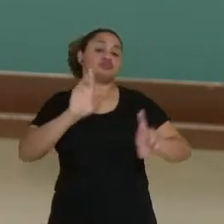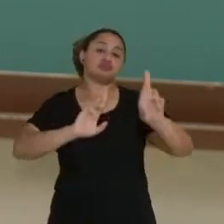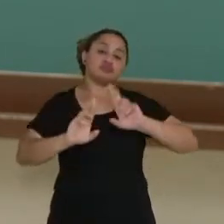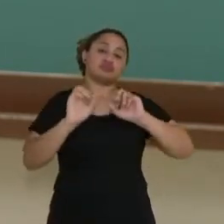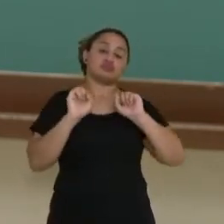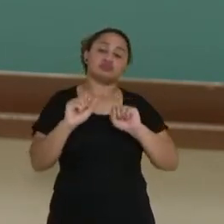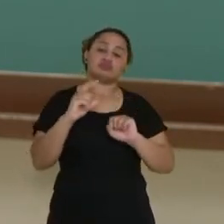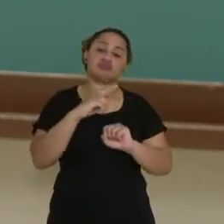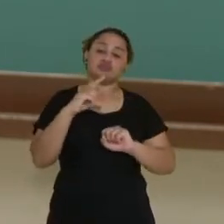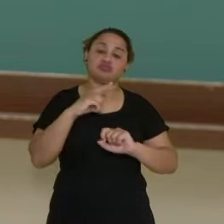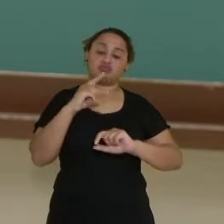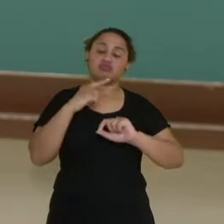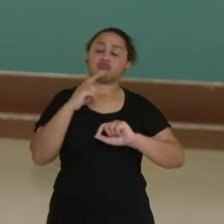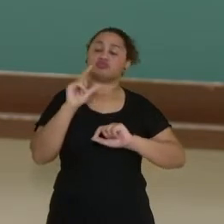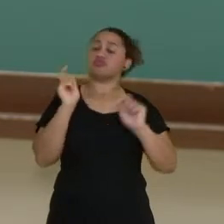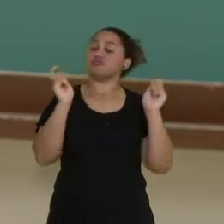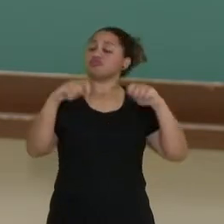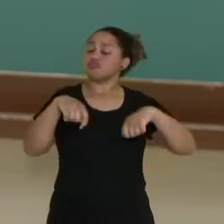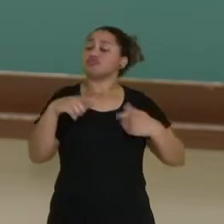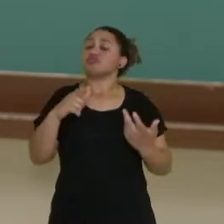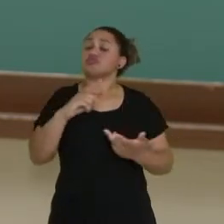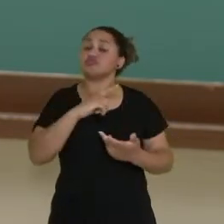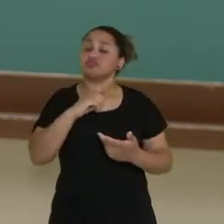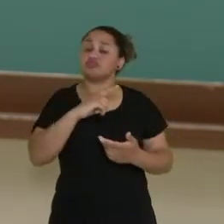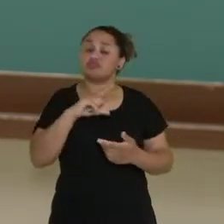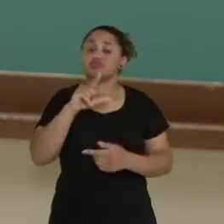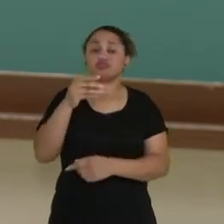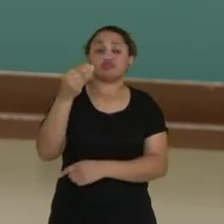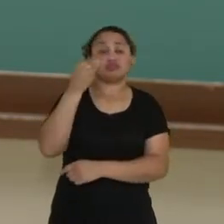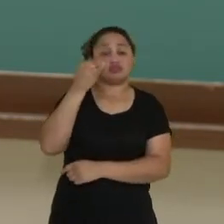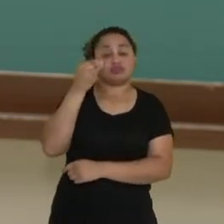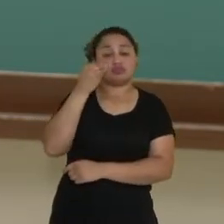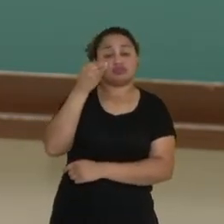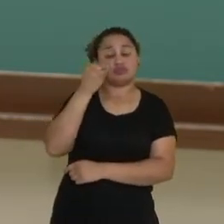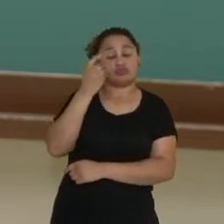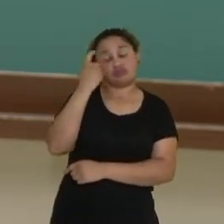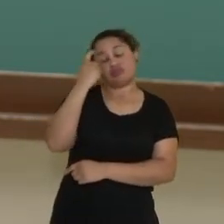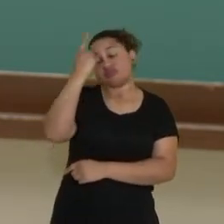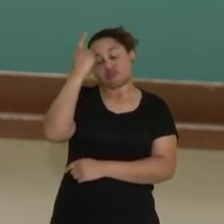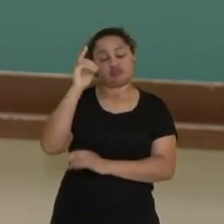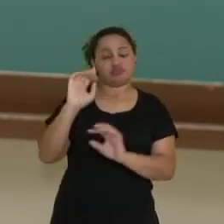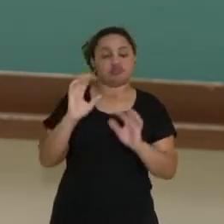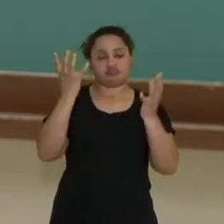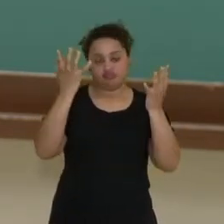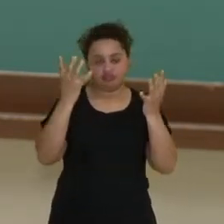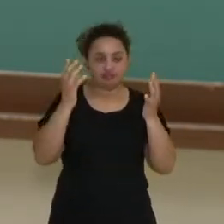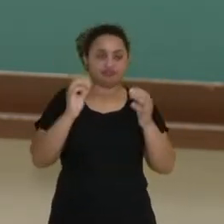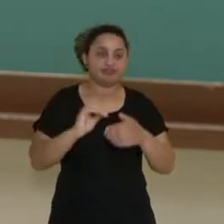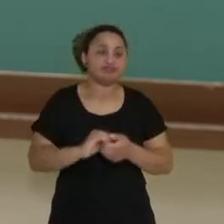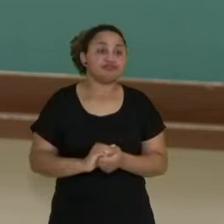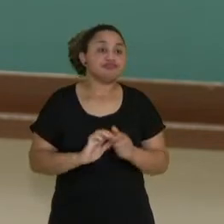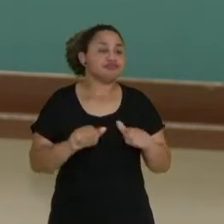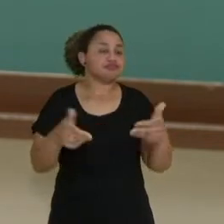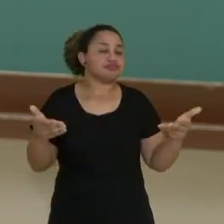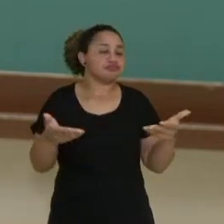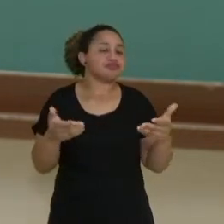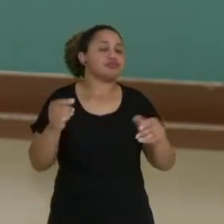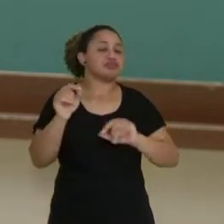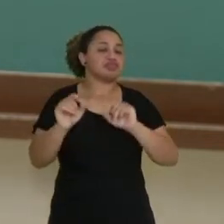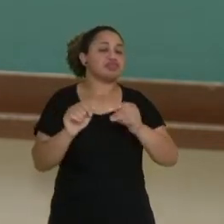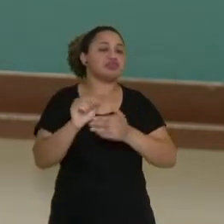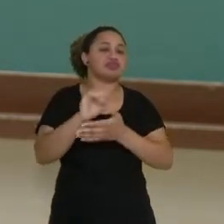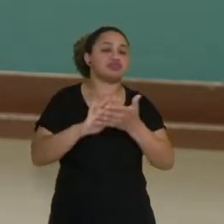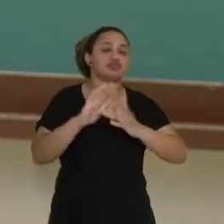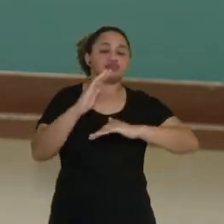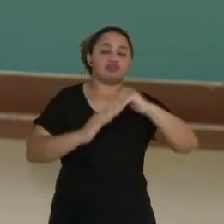de todos os resultados possíveis daquele experimento aleatório, certo? Bom, vamos então para o